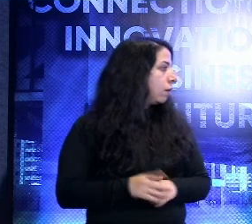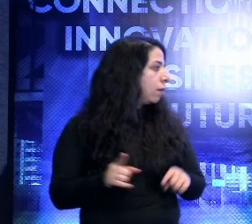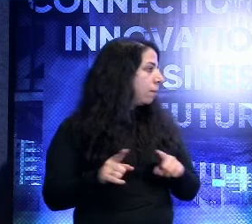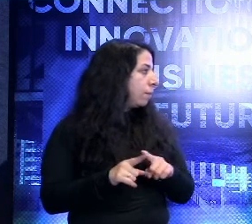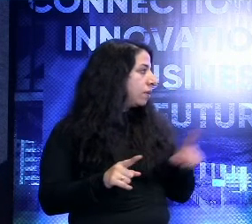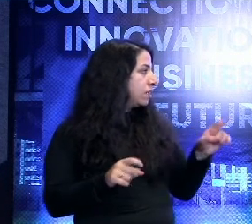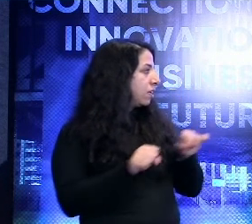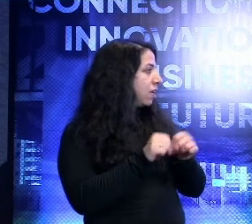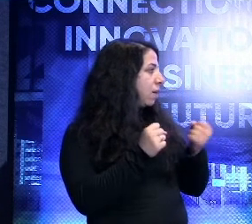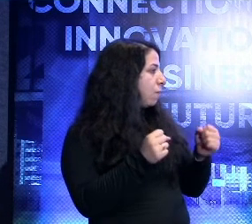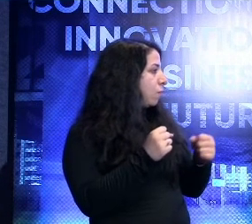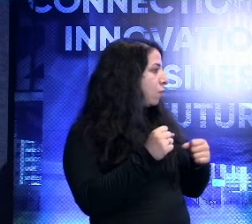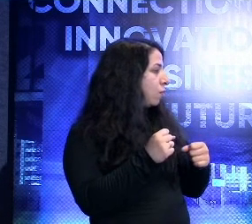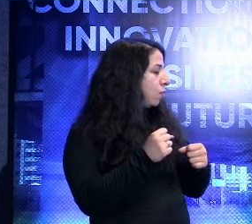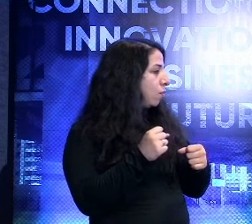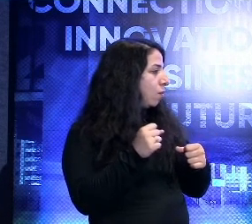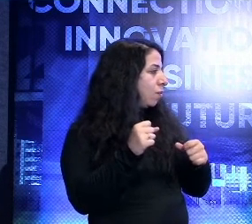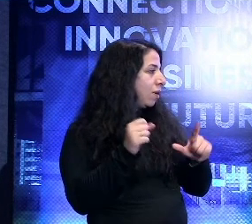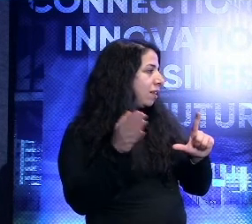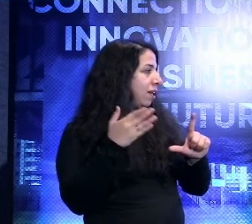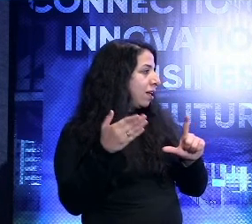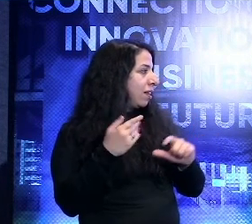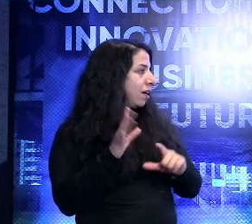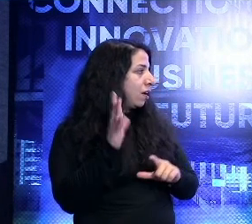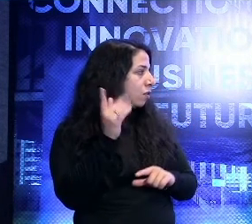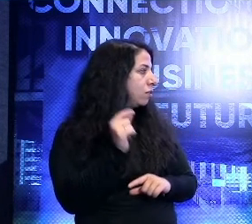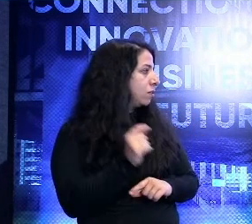Saiu a tela. Mas saiu a tela.